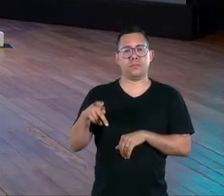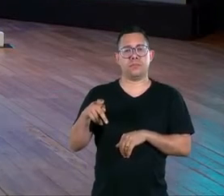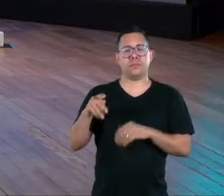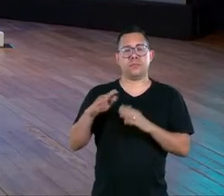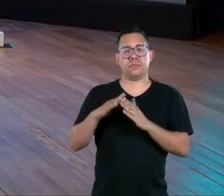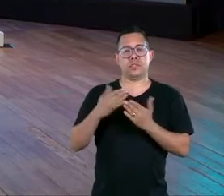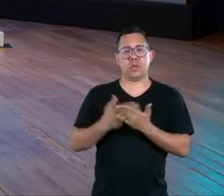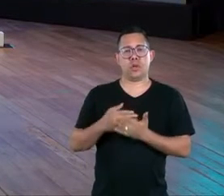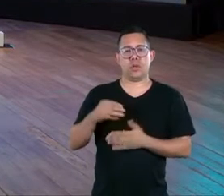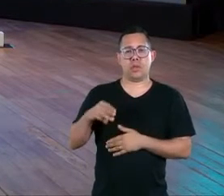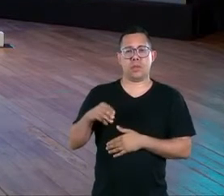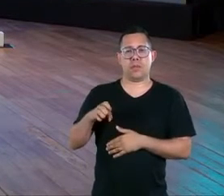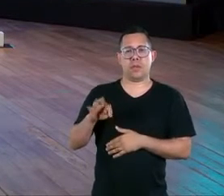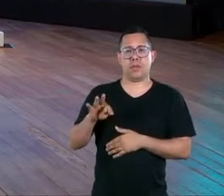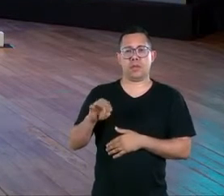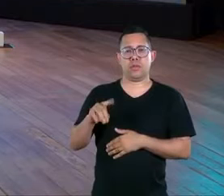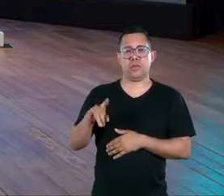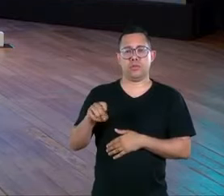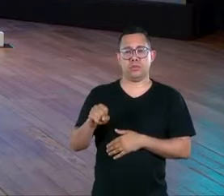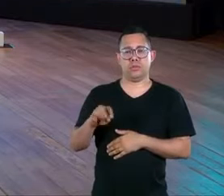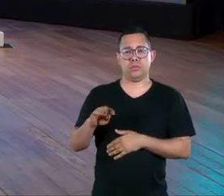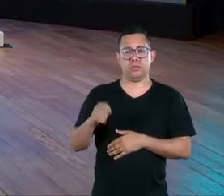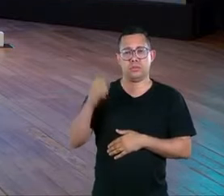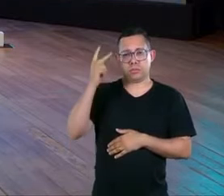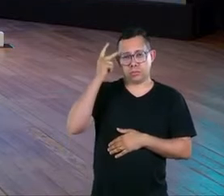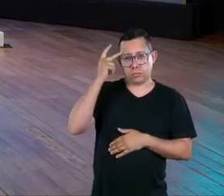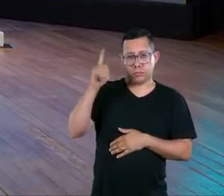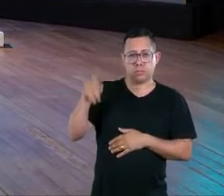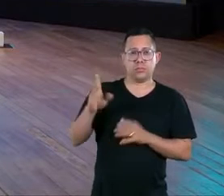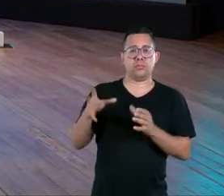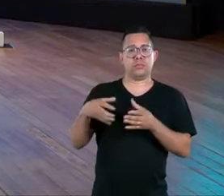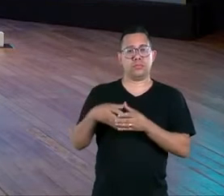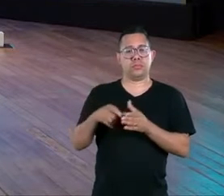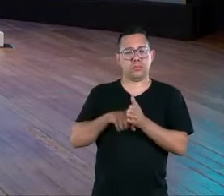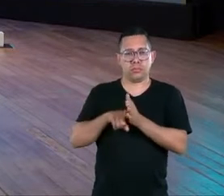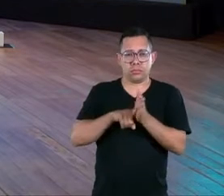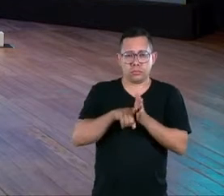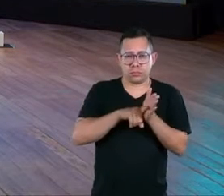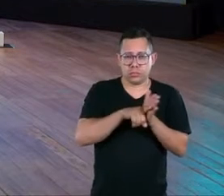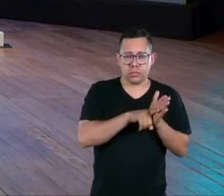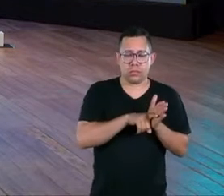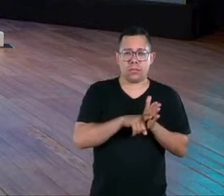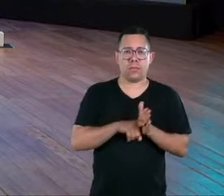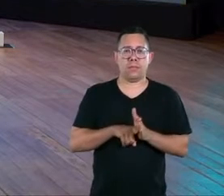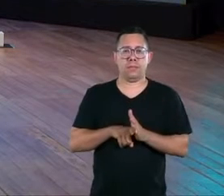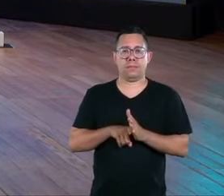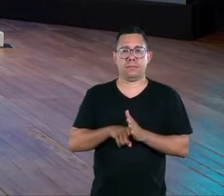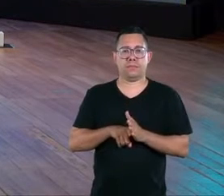Paulo, líder do GPEC, Grupo de Estudos e Pesquisa em Complexidade.